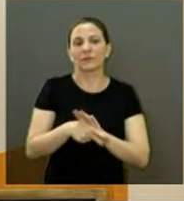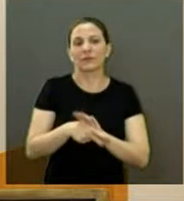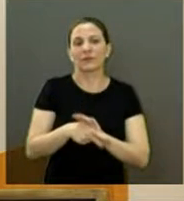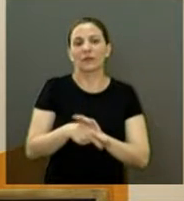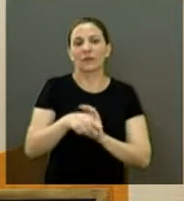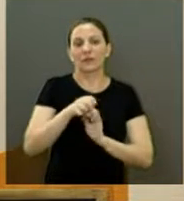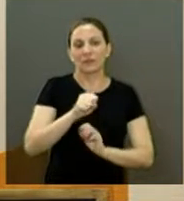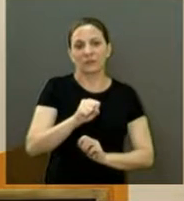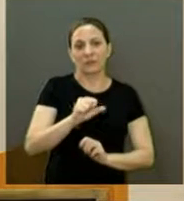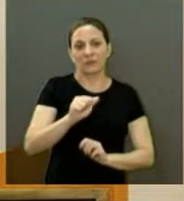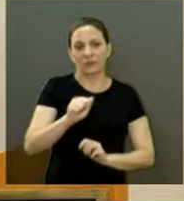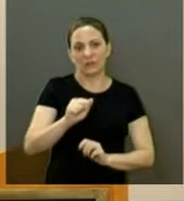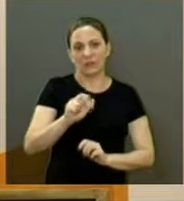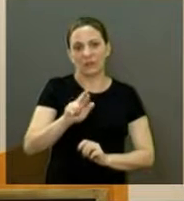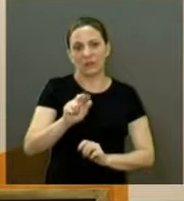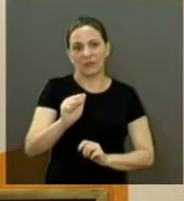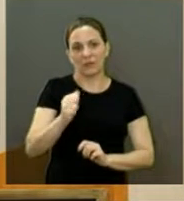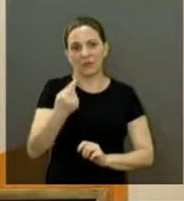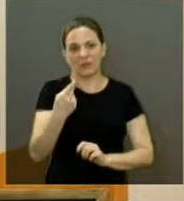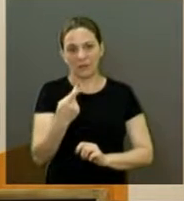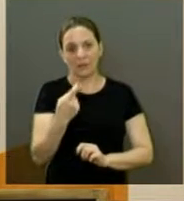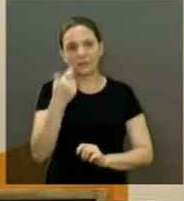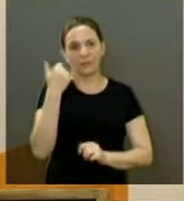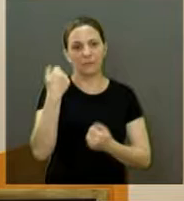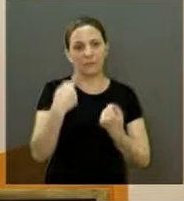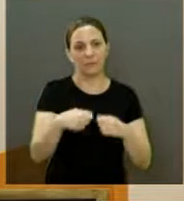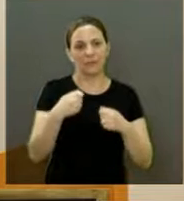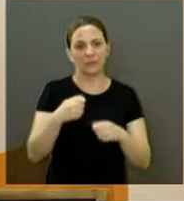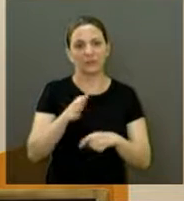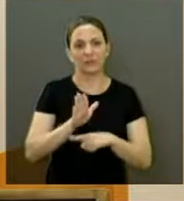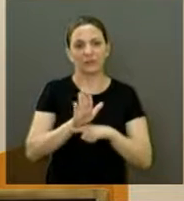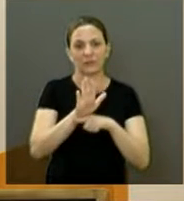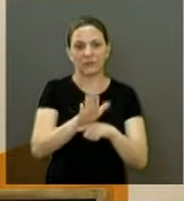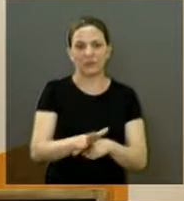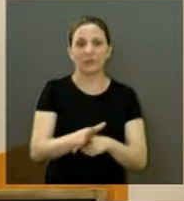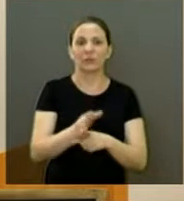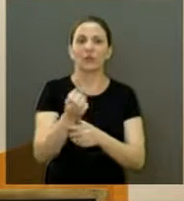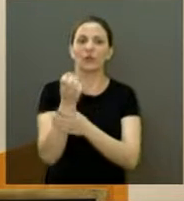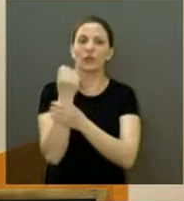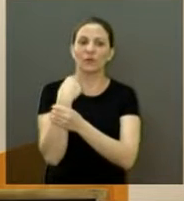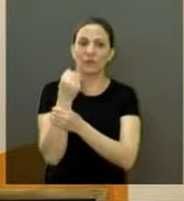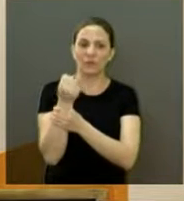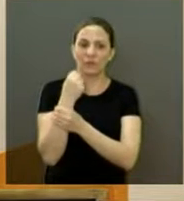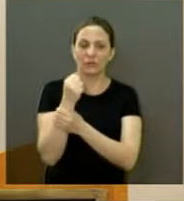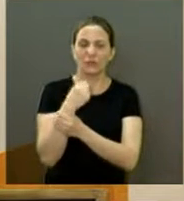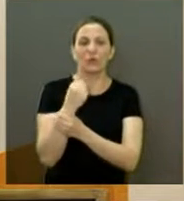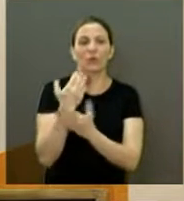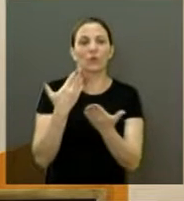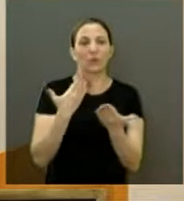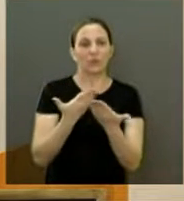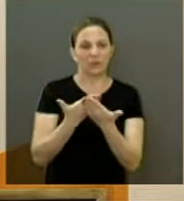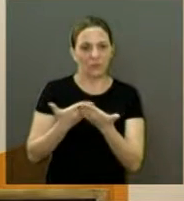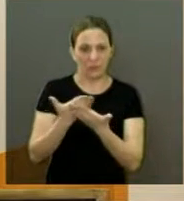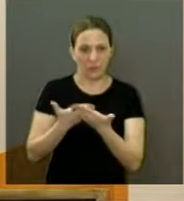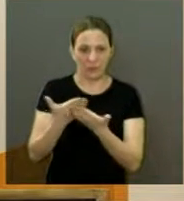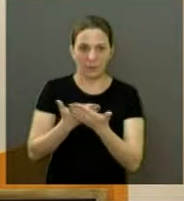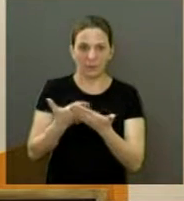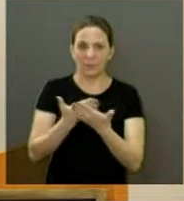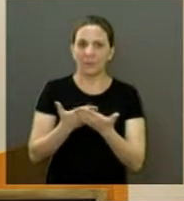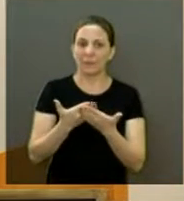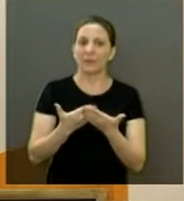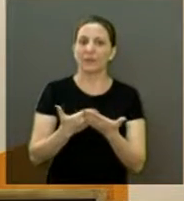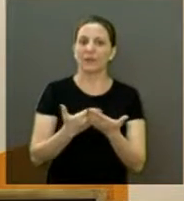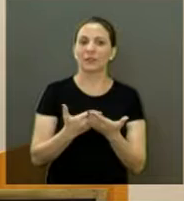sara para aqueles que necessita de atendimento fisioterapêutico e terapêutico para reabilitação